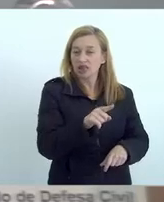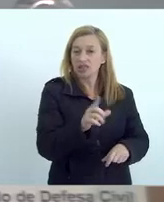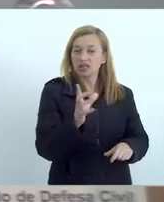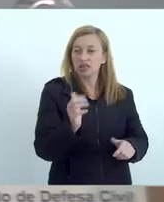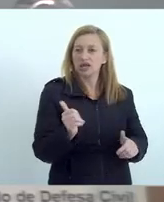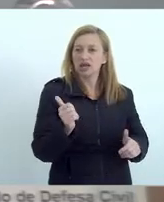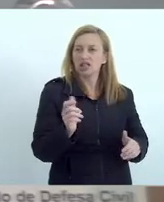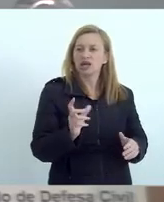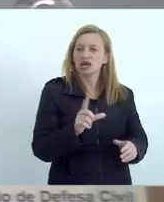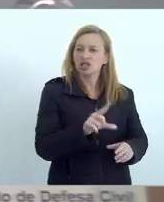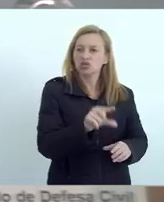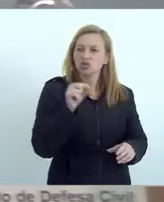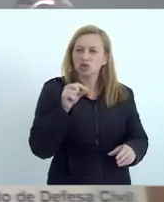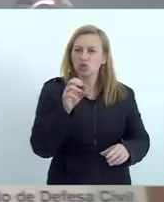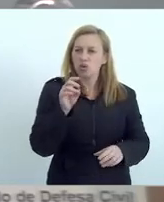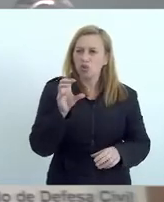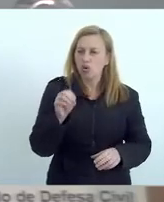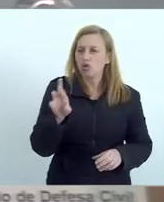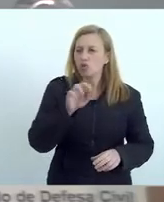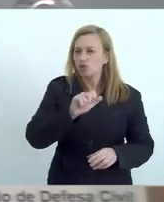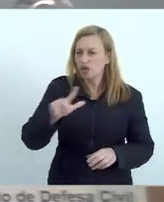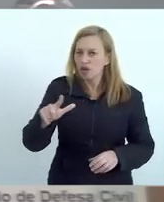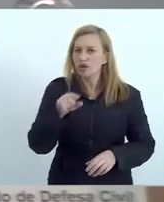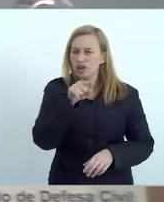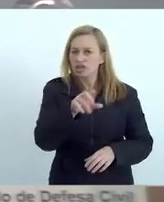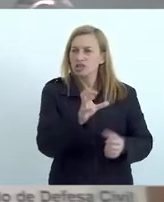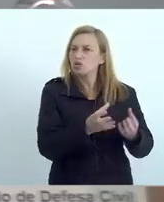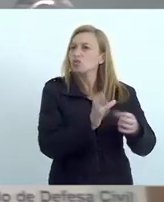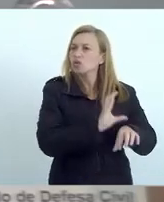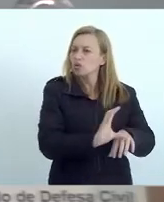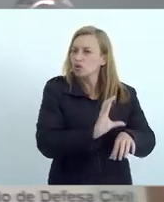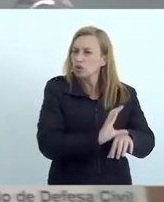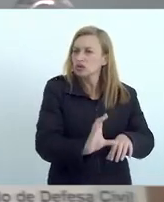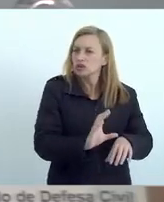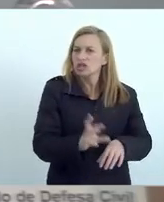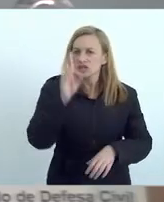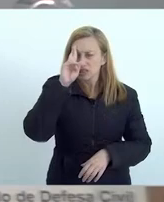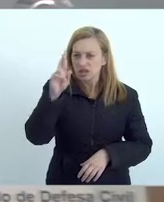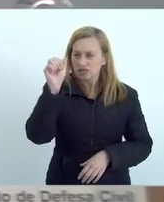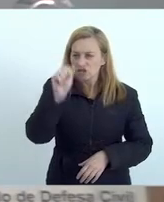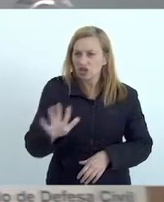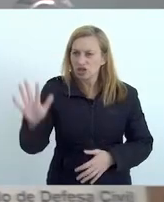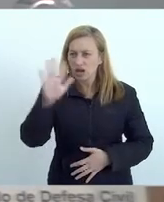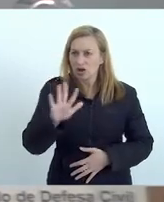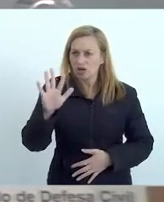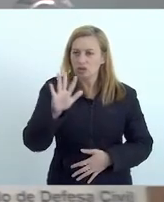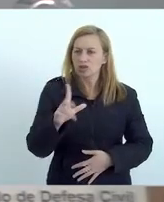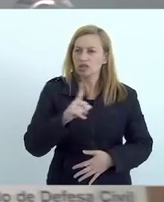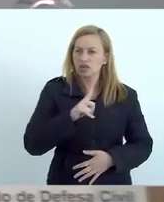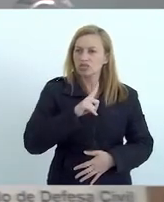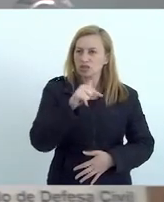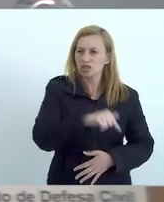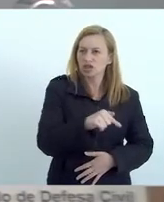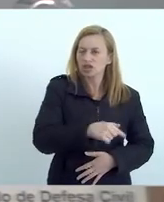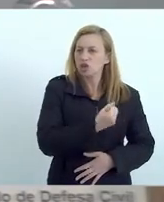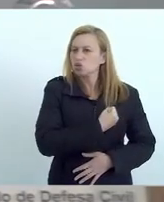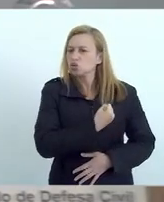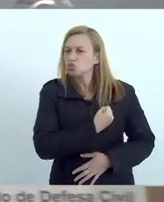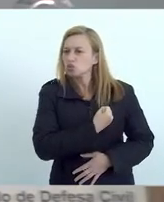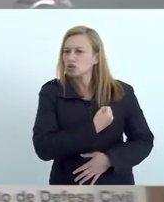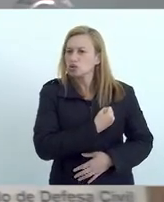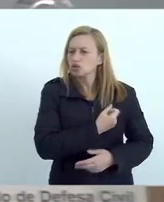promovido a Coronel e a esse curso que é bonita ele a ser comandante-geral nós temos aqui em números